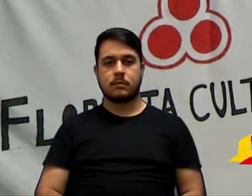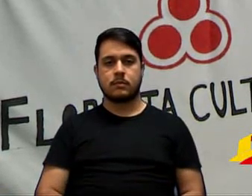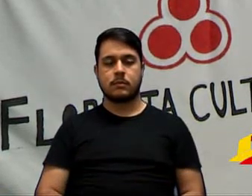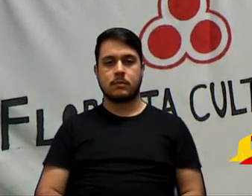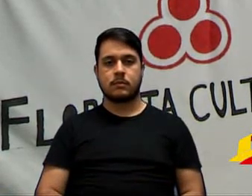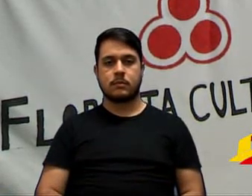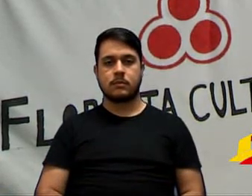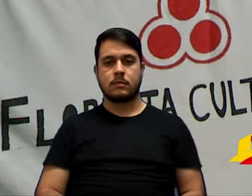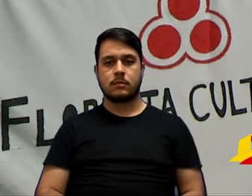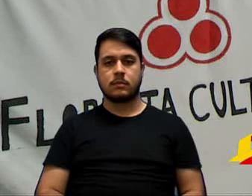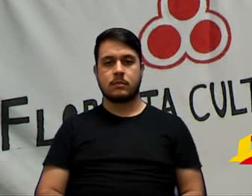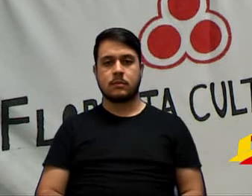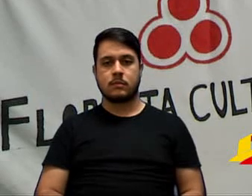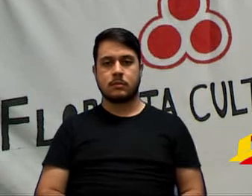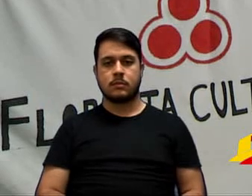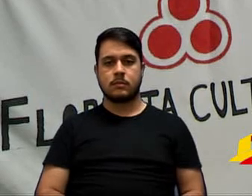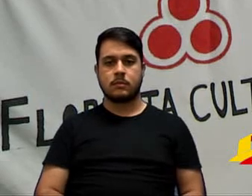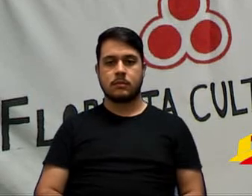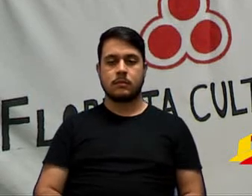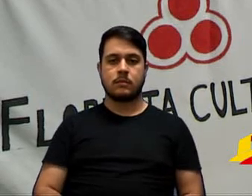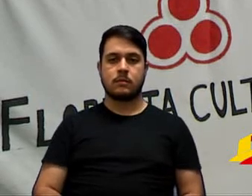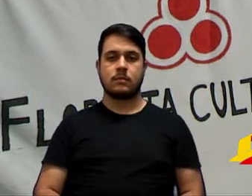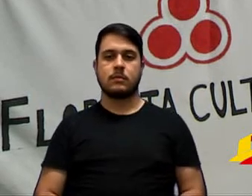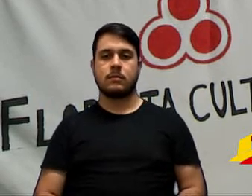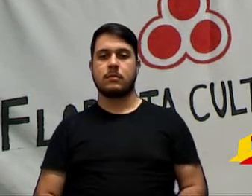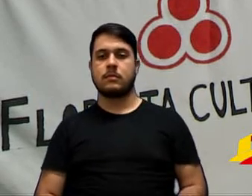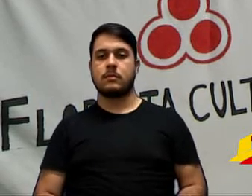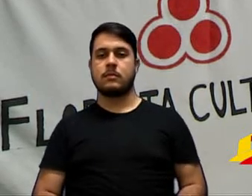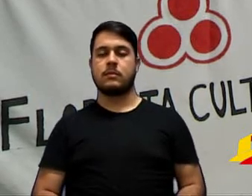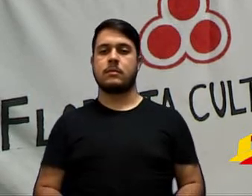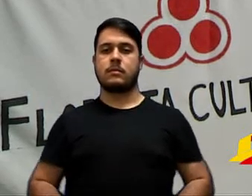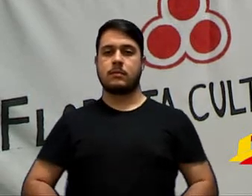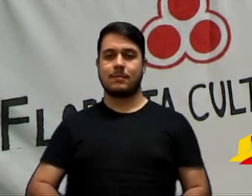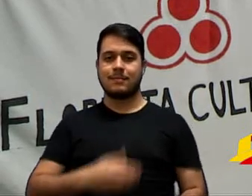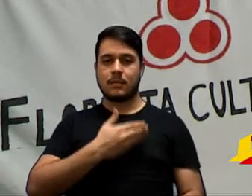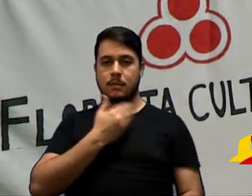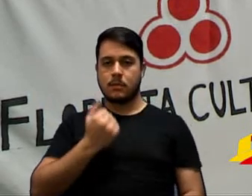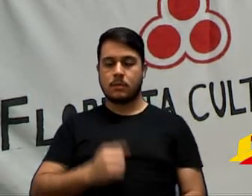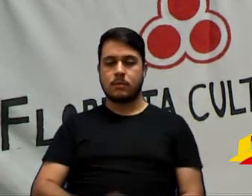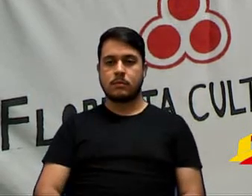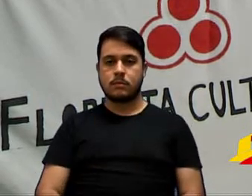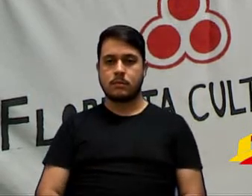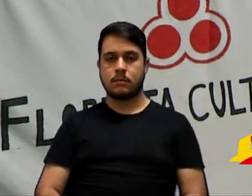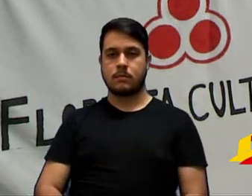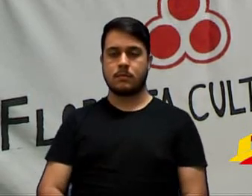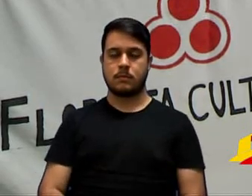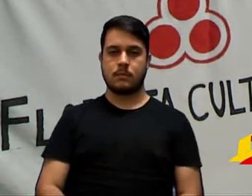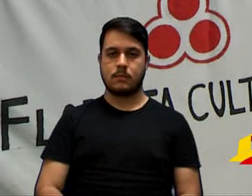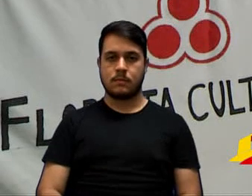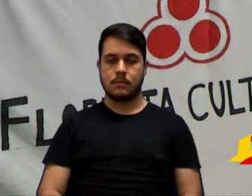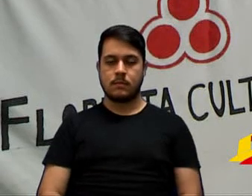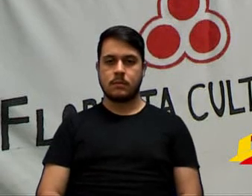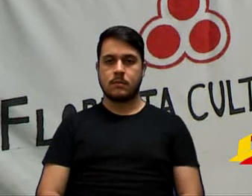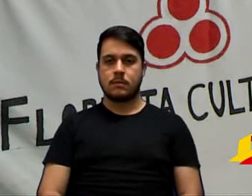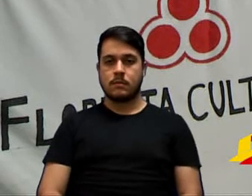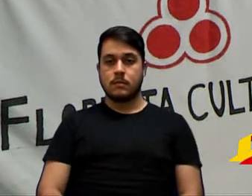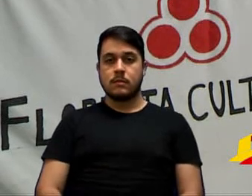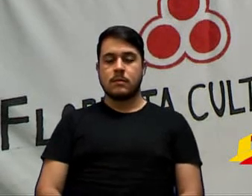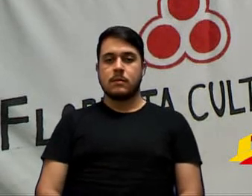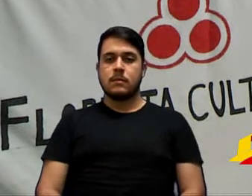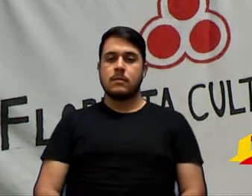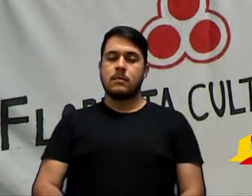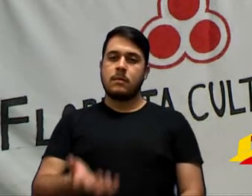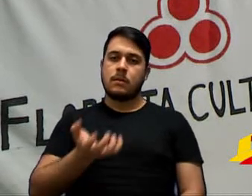johnson johnson o alô a galera obrigado é só queria